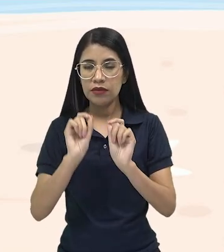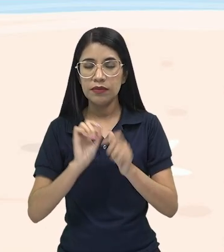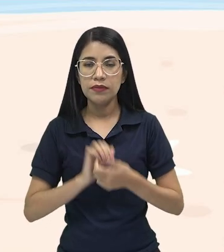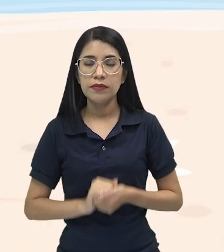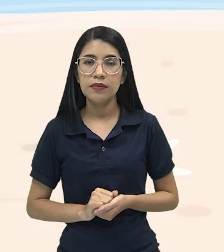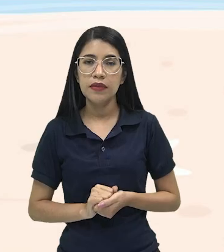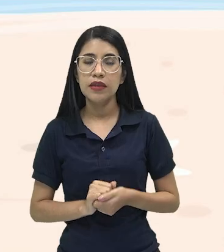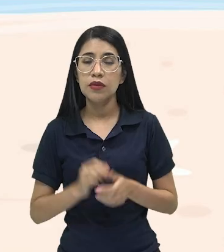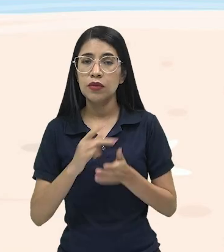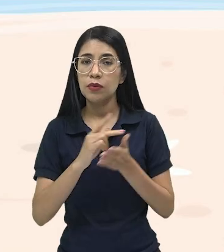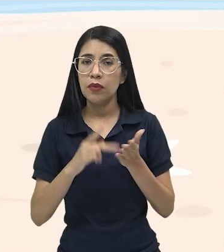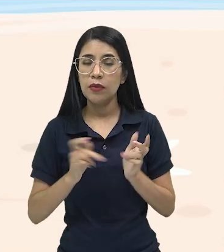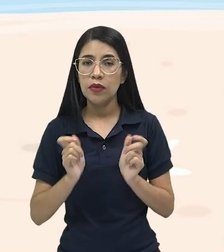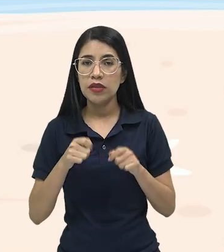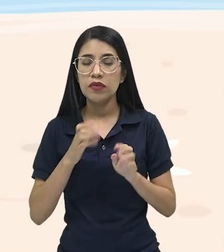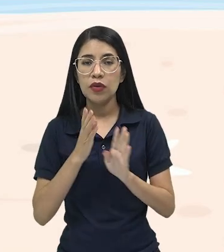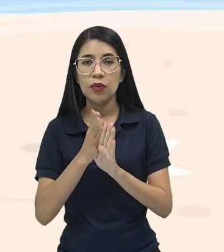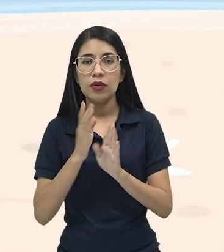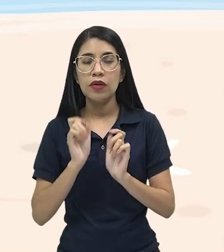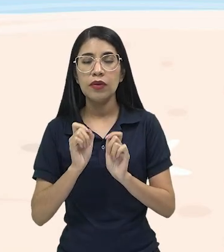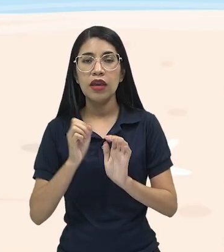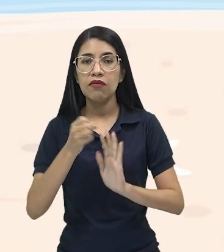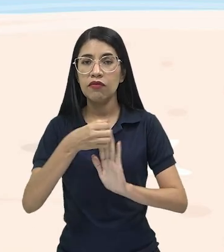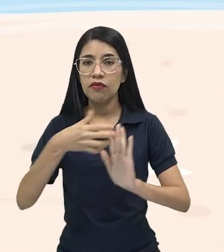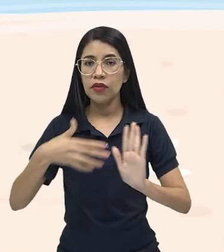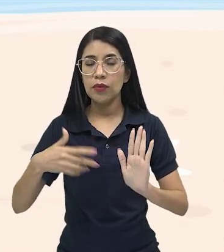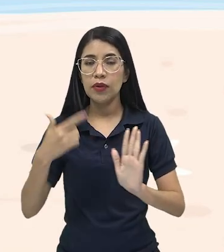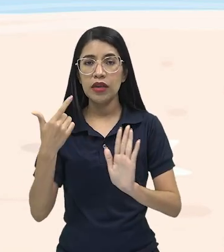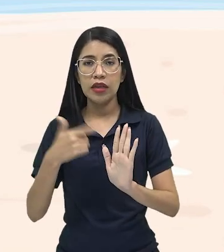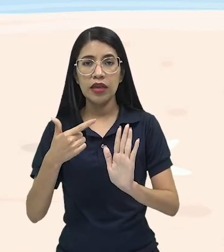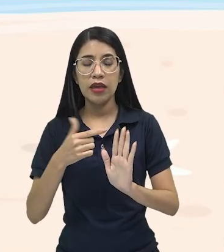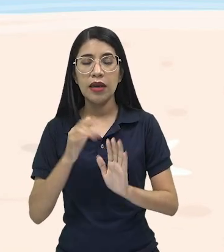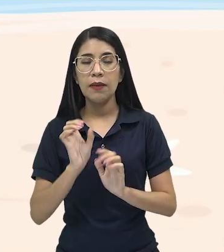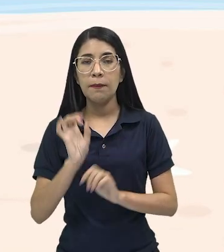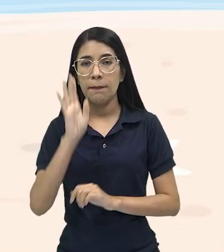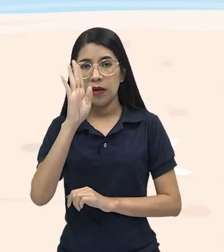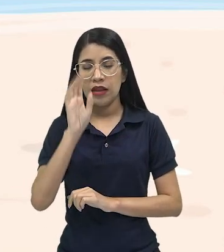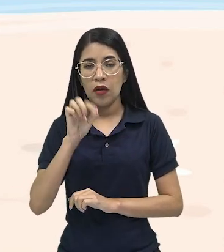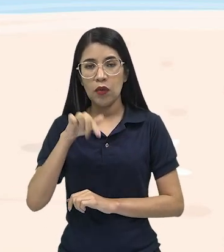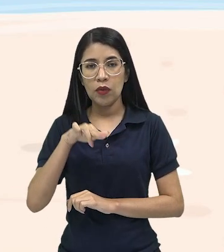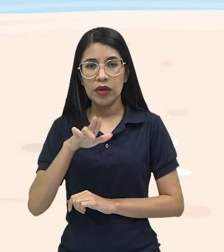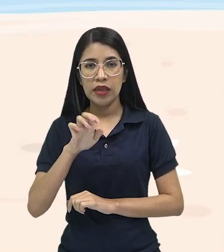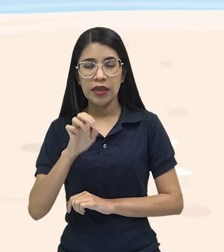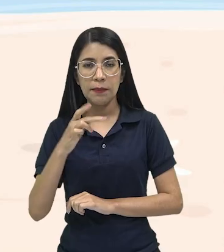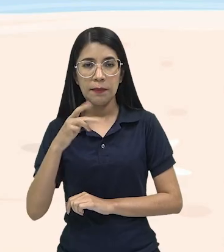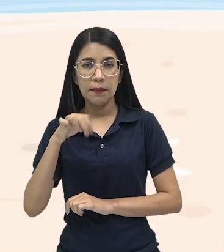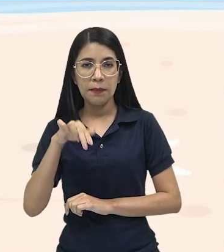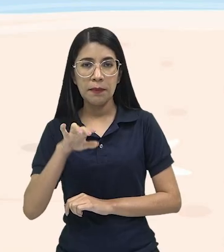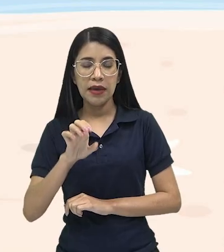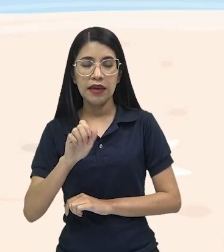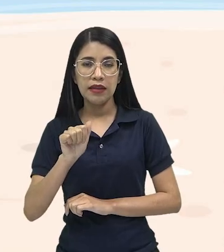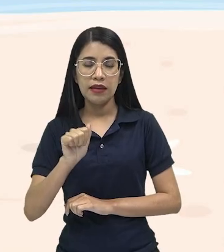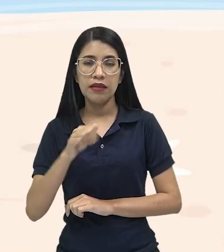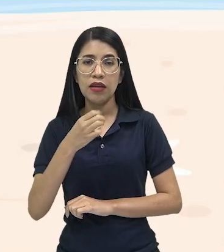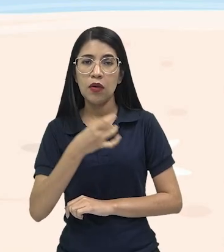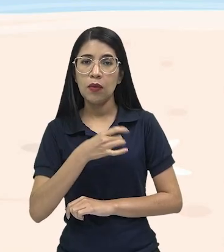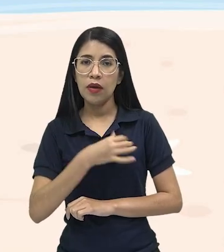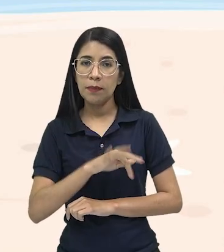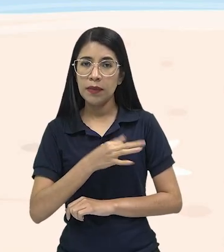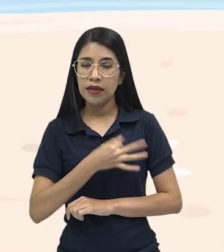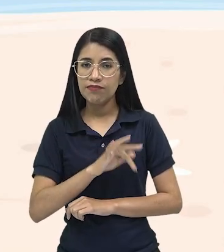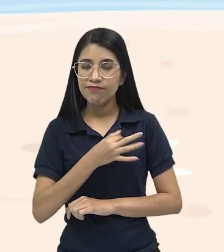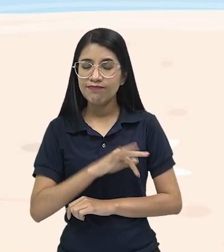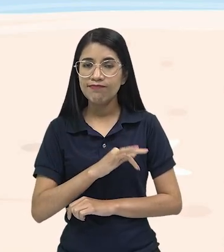nesse poema, a gente vai encontrar a ironia, principalmente na expressão que pena e também na última estrofe, na segunda